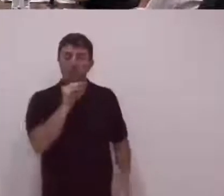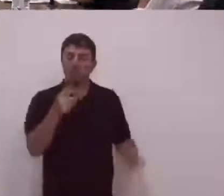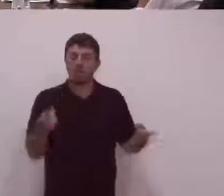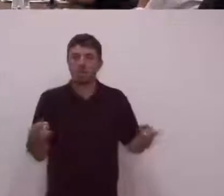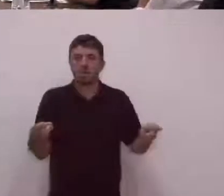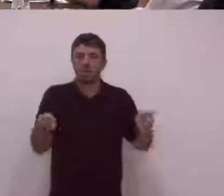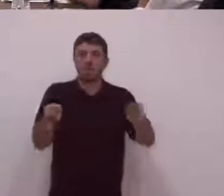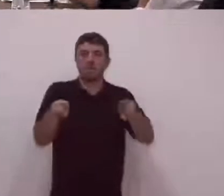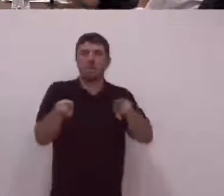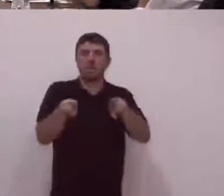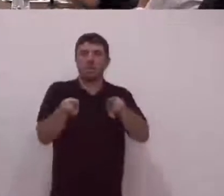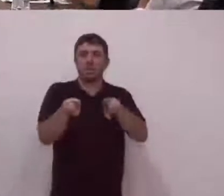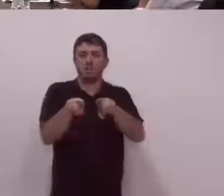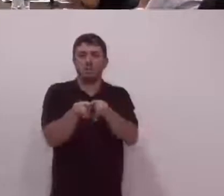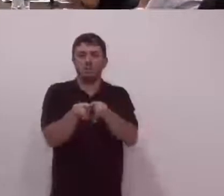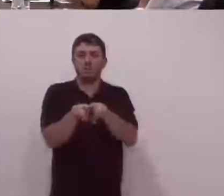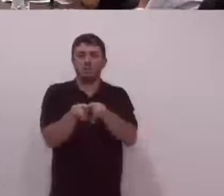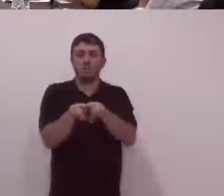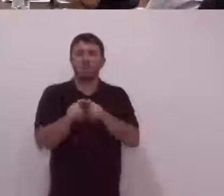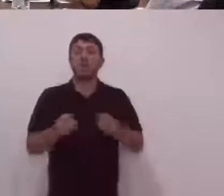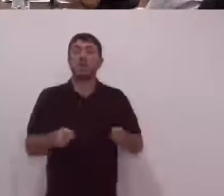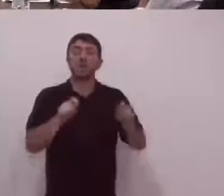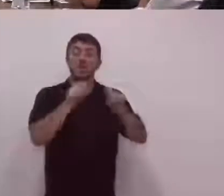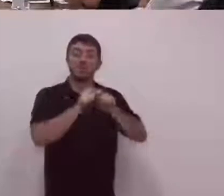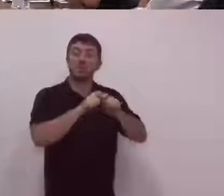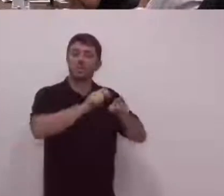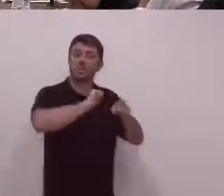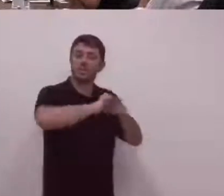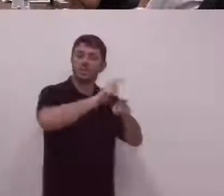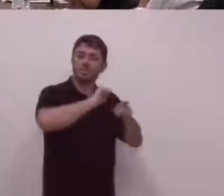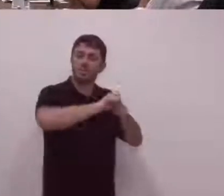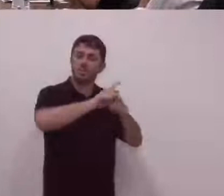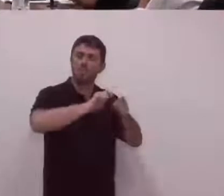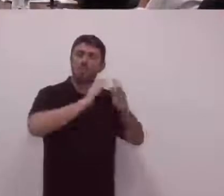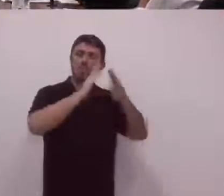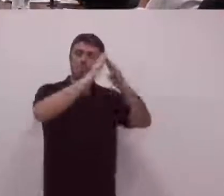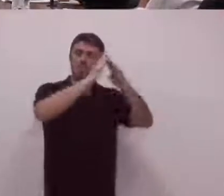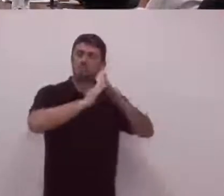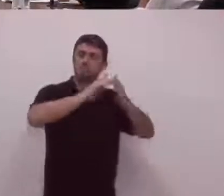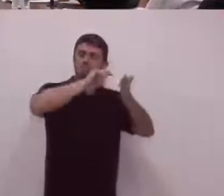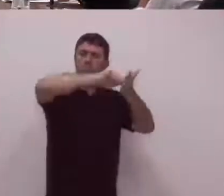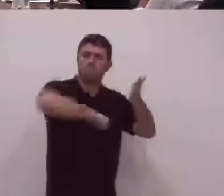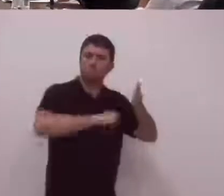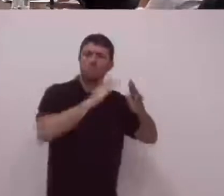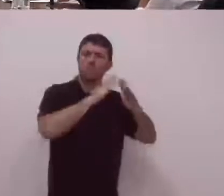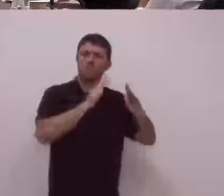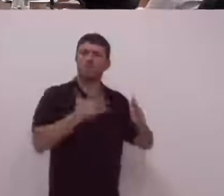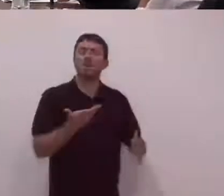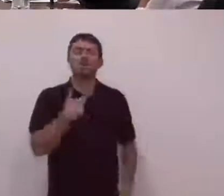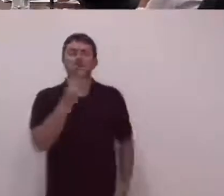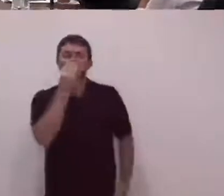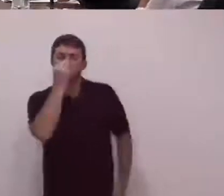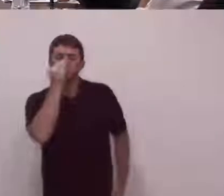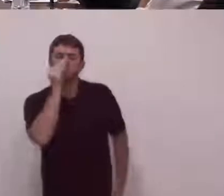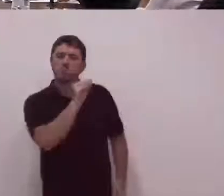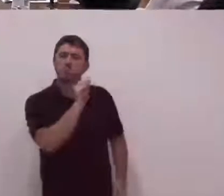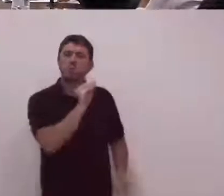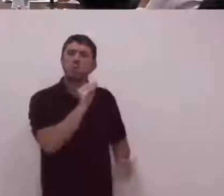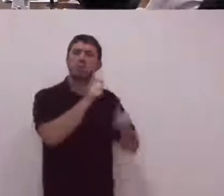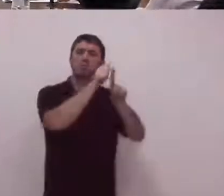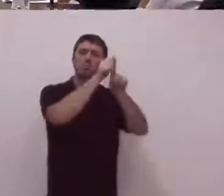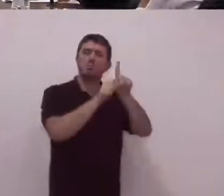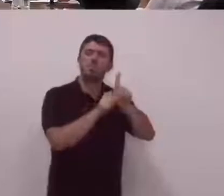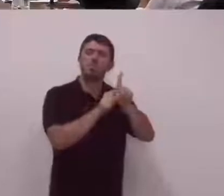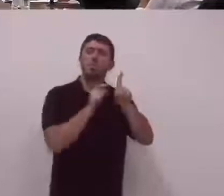de Segurança Pública para a prévia cessão de imóvel. Agir com total dissídia ao ignorar por mês a necessidade